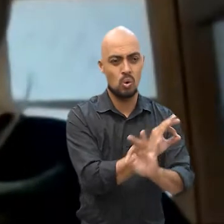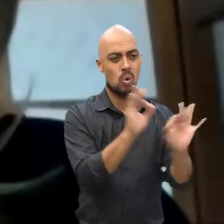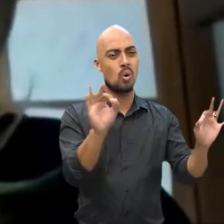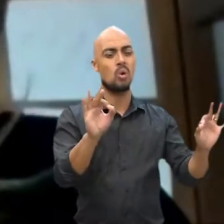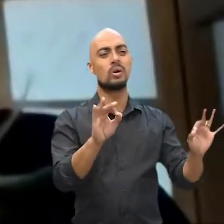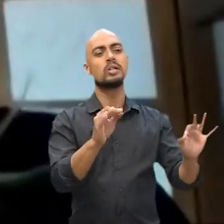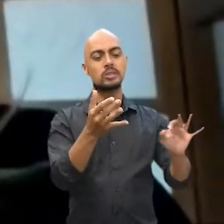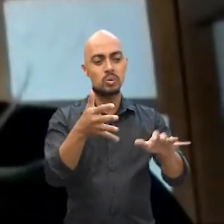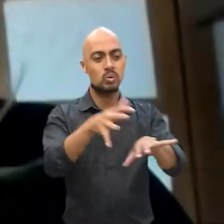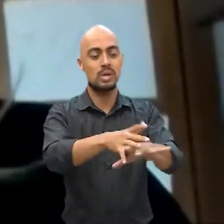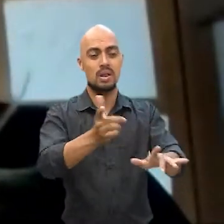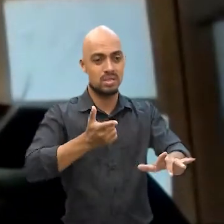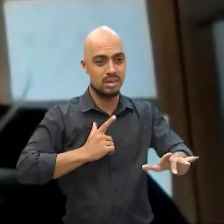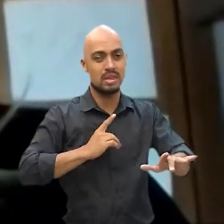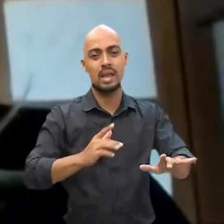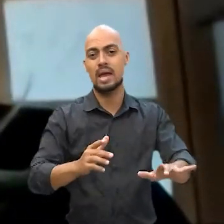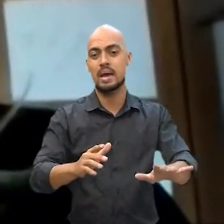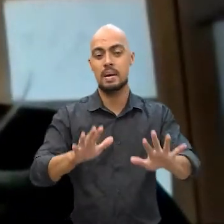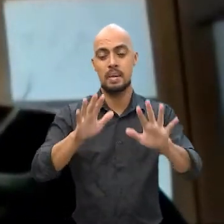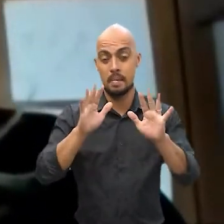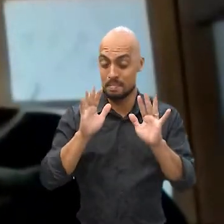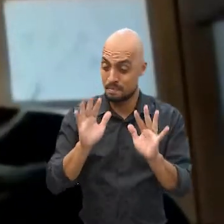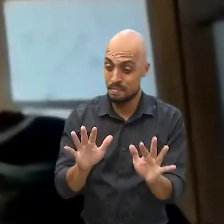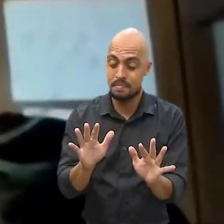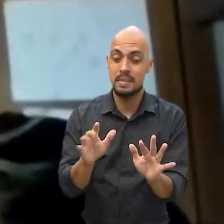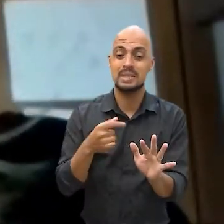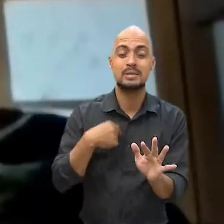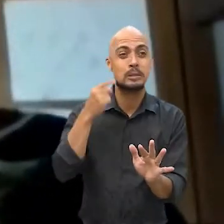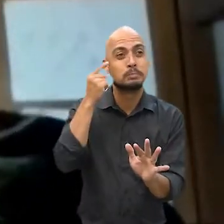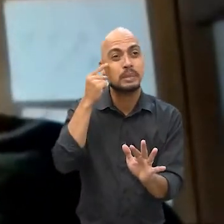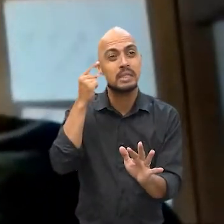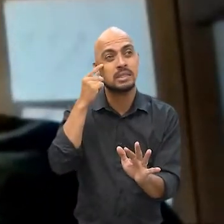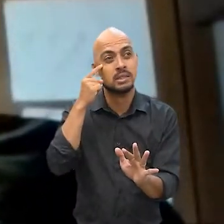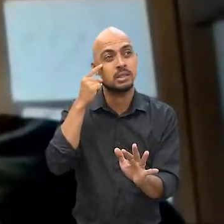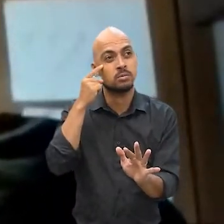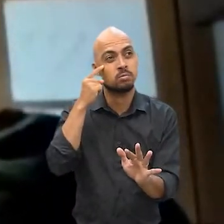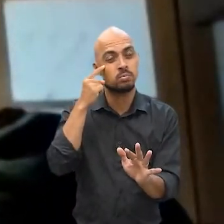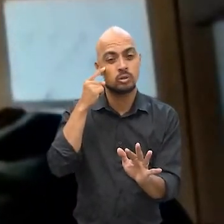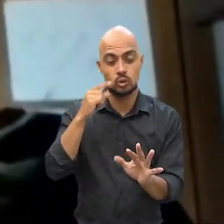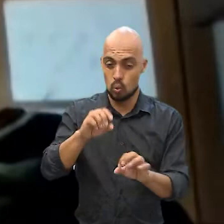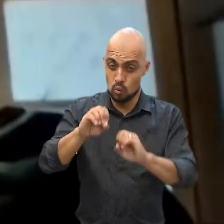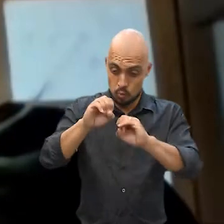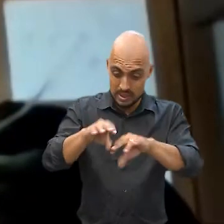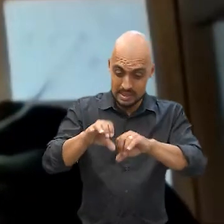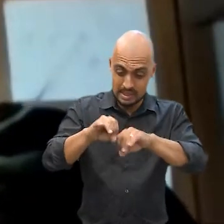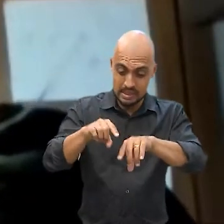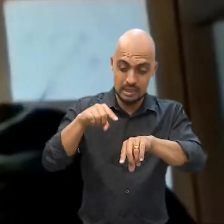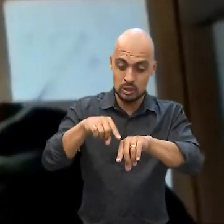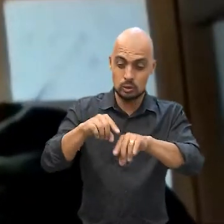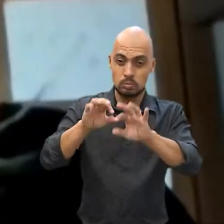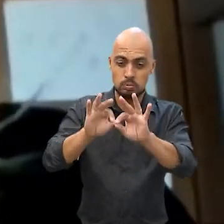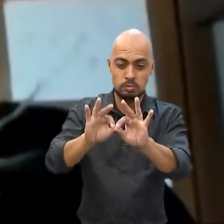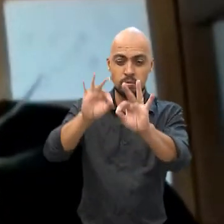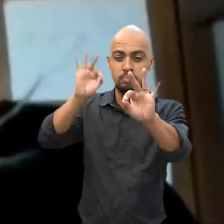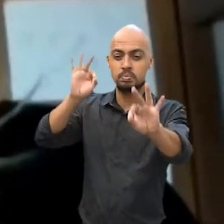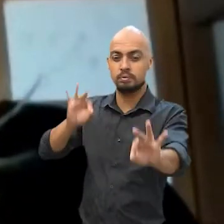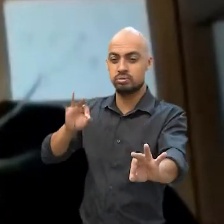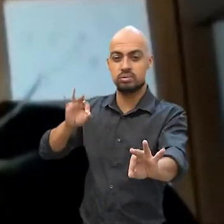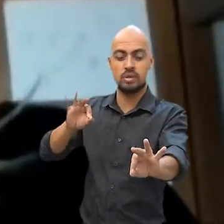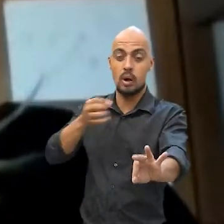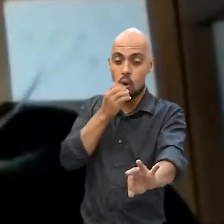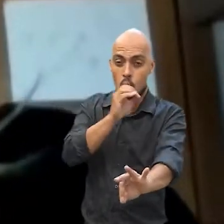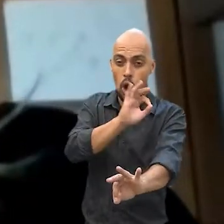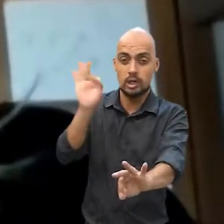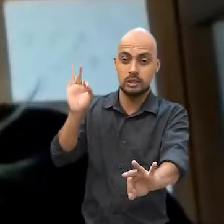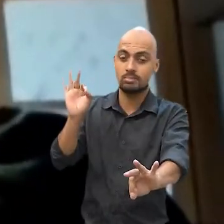sendo a escola, por mais típico que seu filho seja, realmente não dá para a gente achar que um ensino à distância ele vai